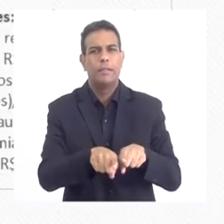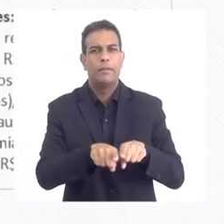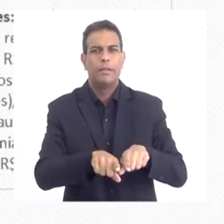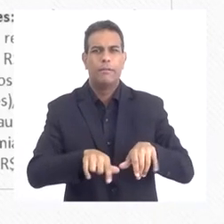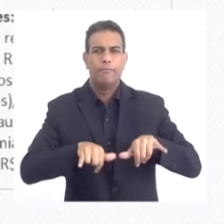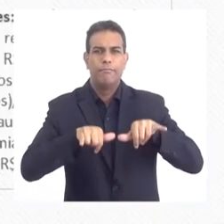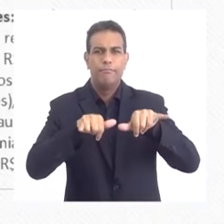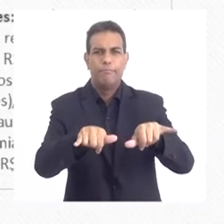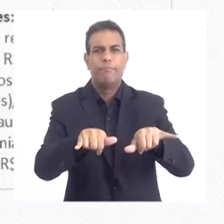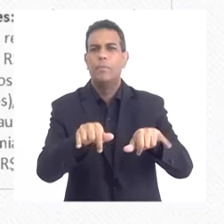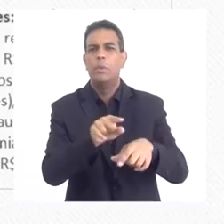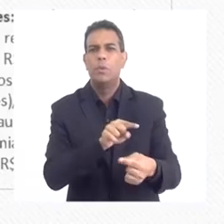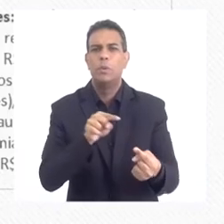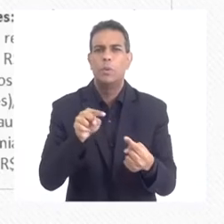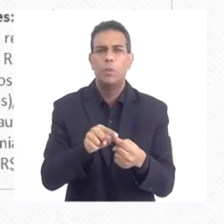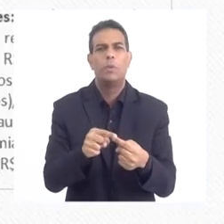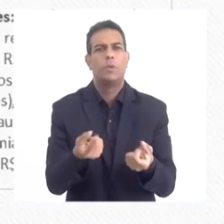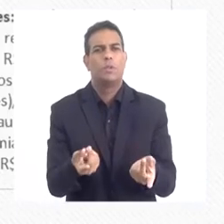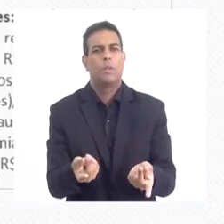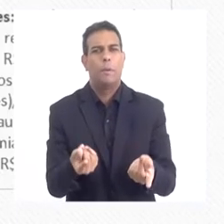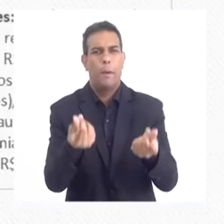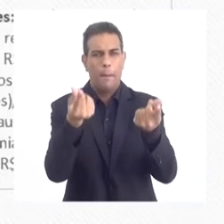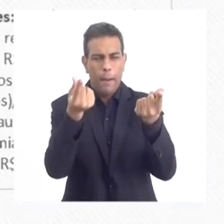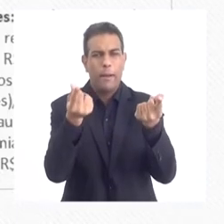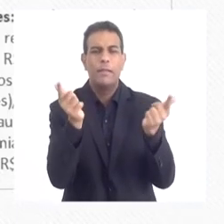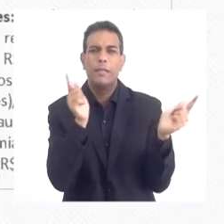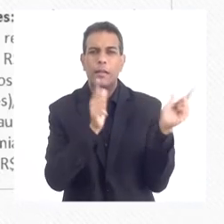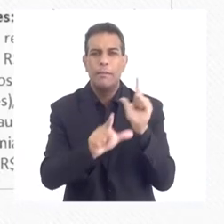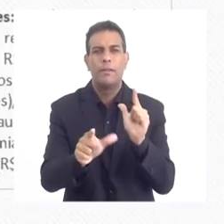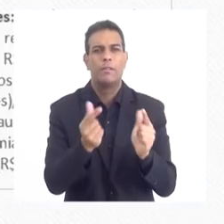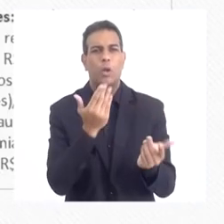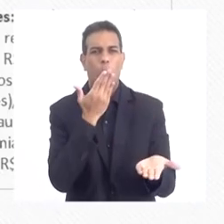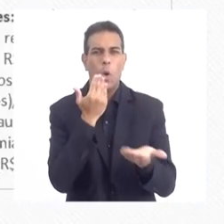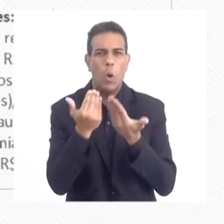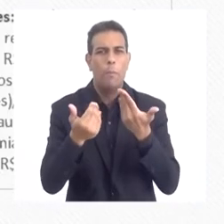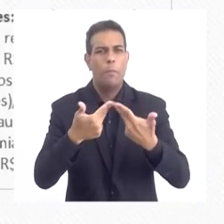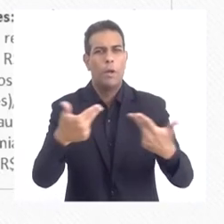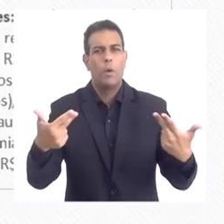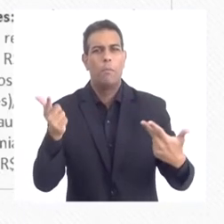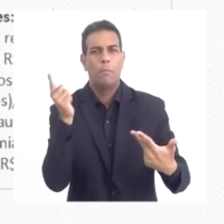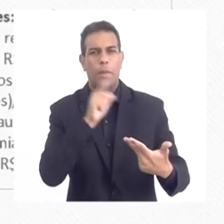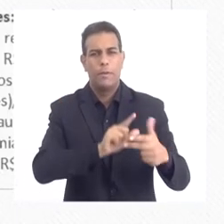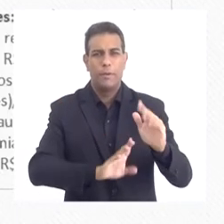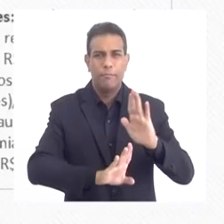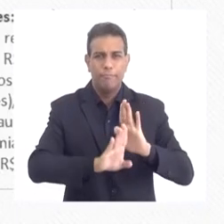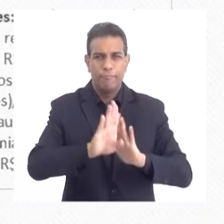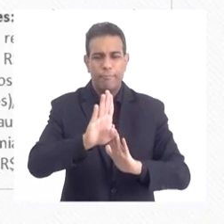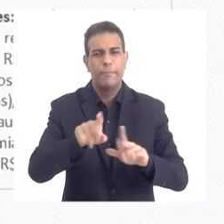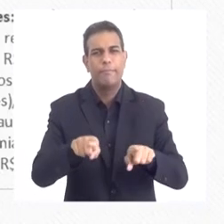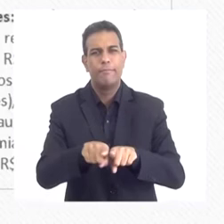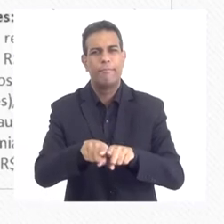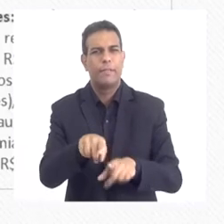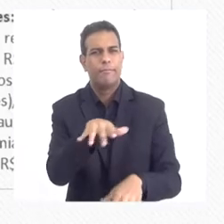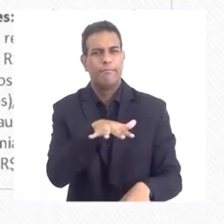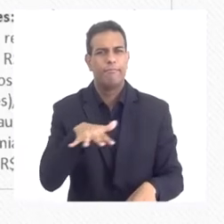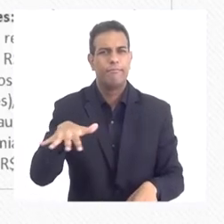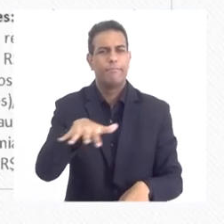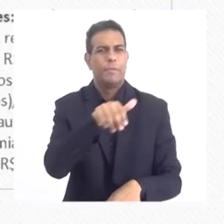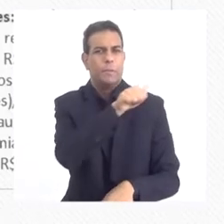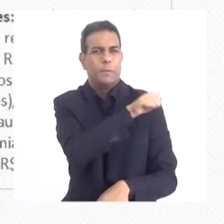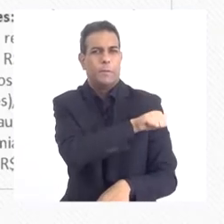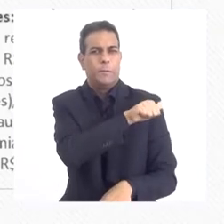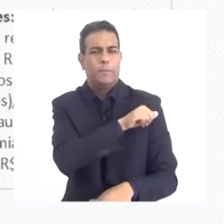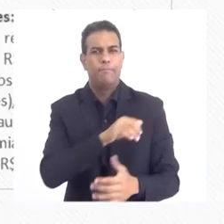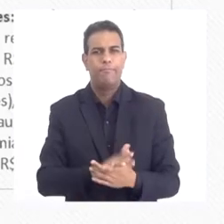Por quê? Porque o preço aumentou muito, mas também o consumo aumentou muito, né? Nós temos aí nos